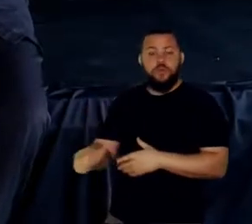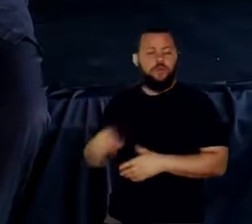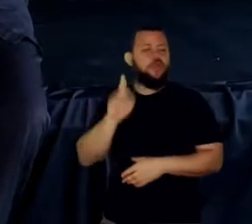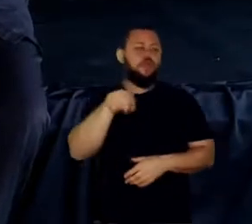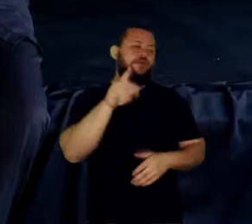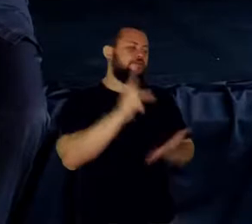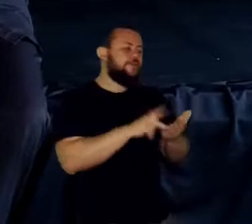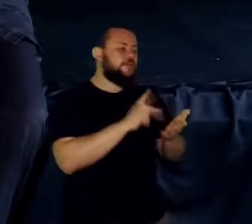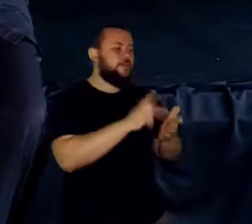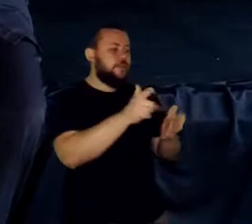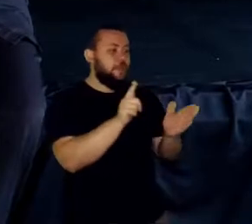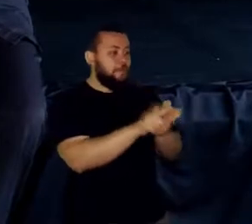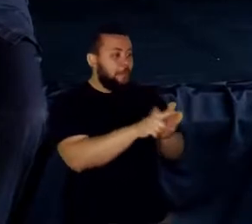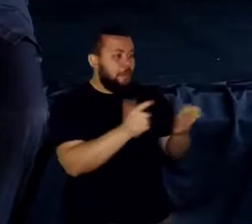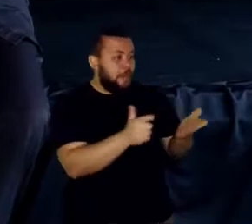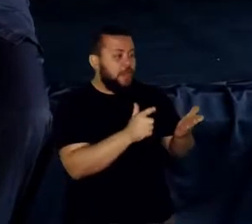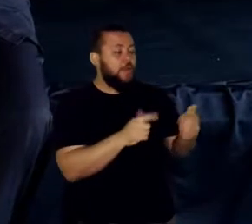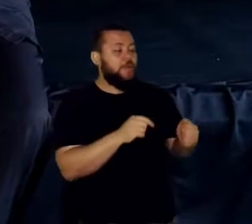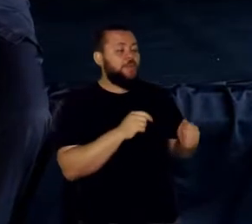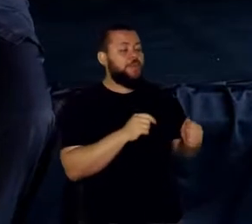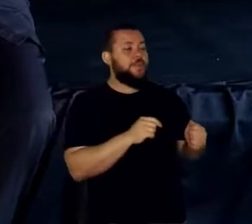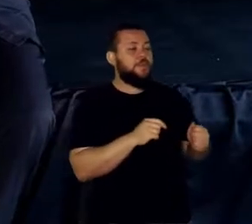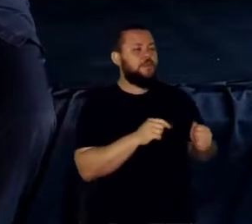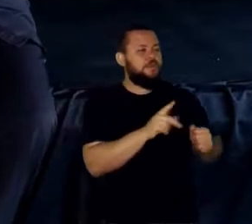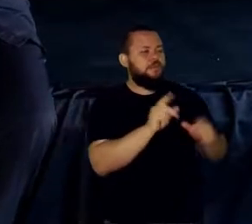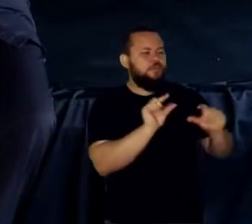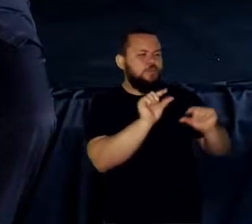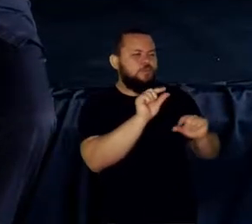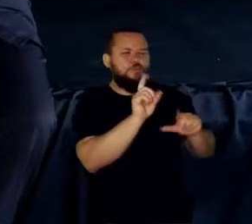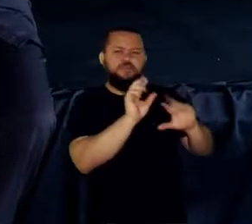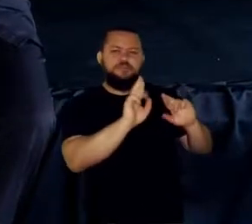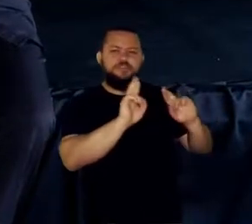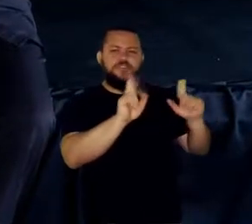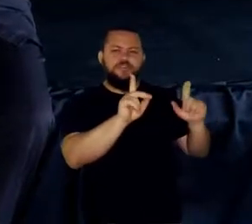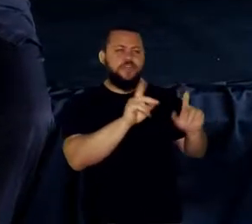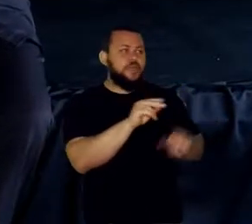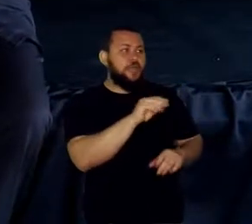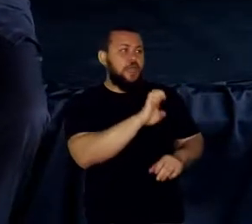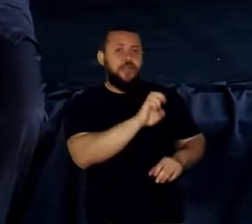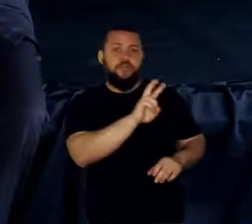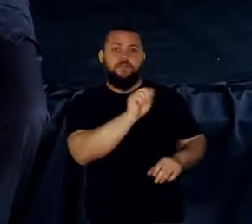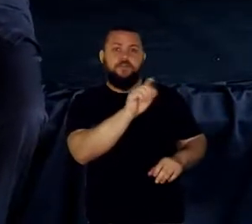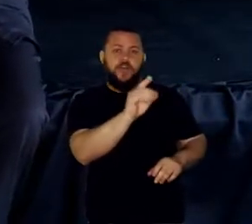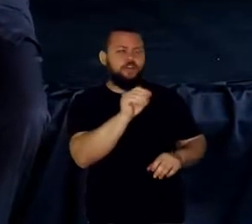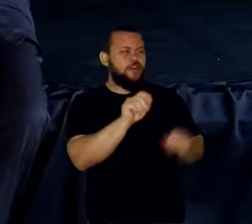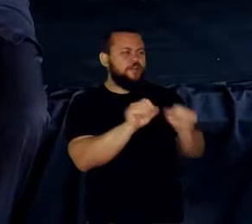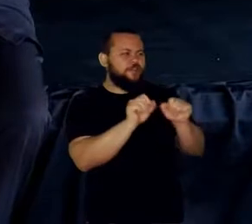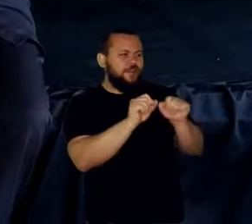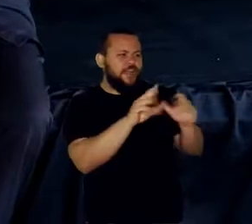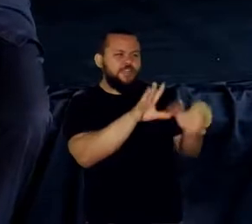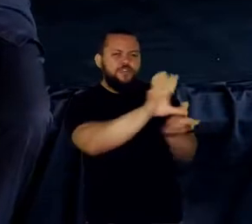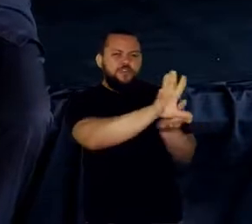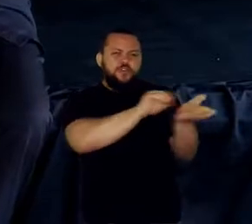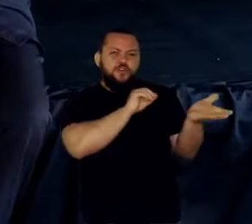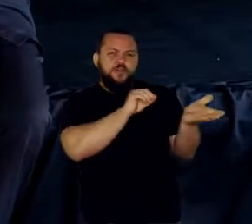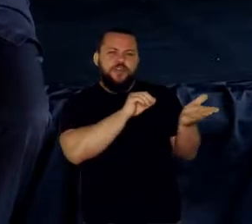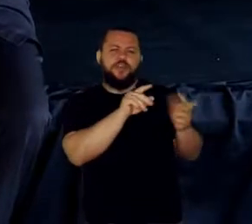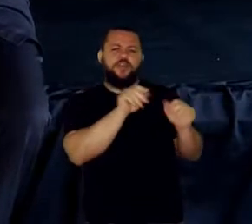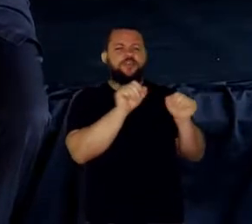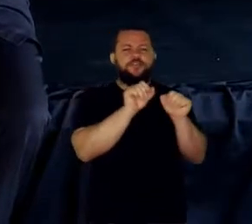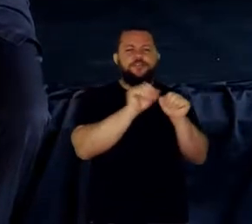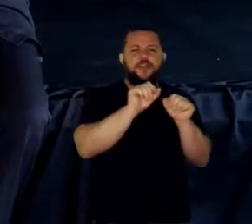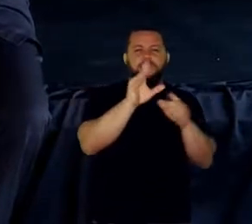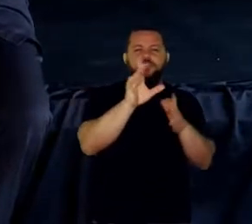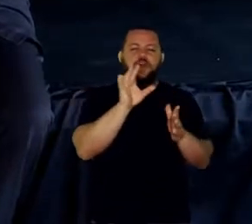comecei a fazer um pouco diferente, que é esculpir igual o Evaldo faz no jornal, no papel. E aí dá aquele acabamentinho para